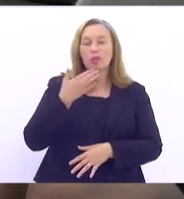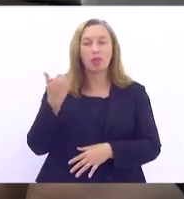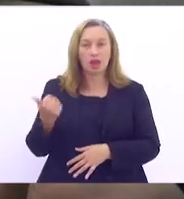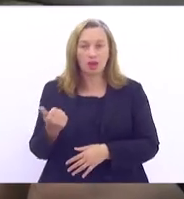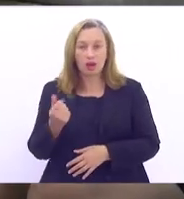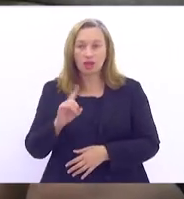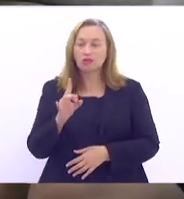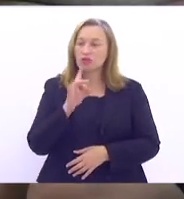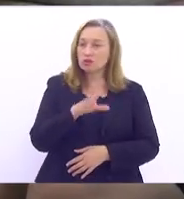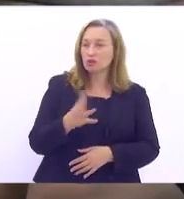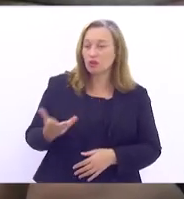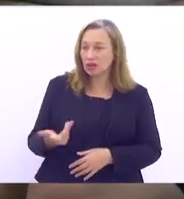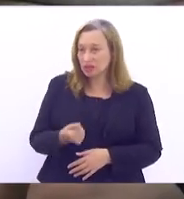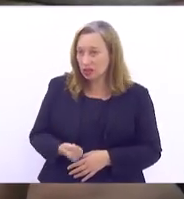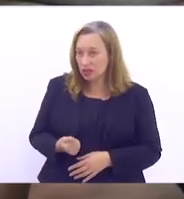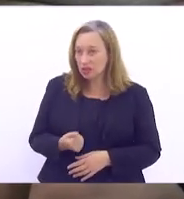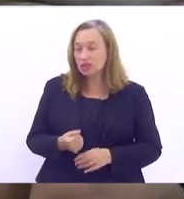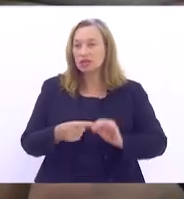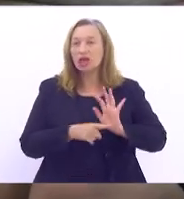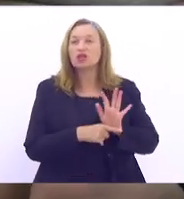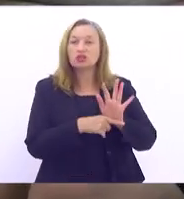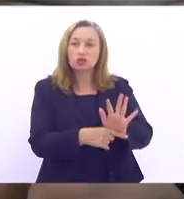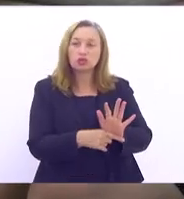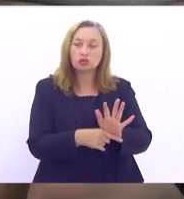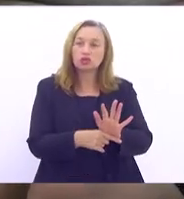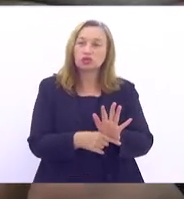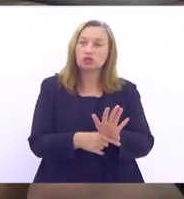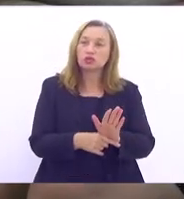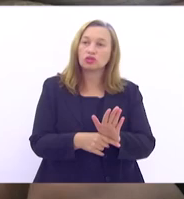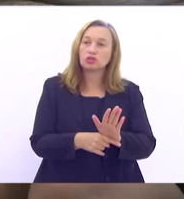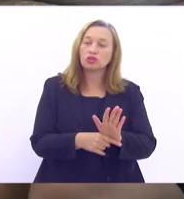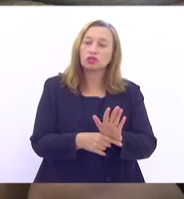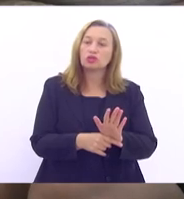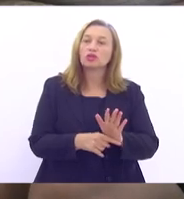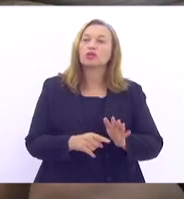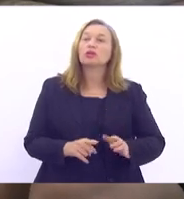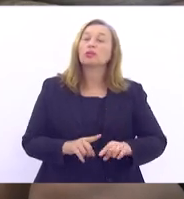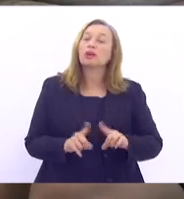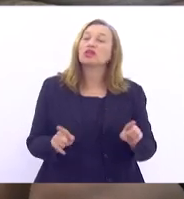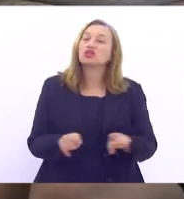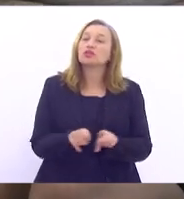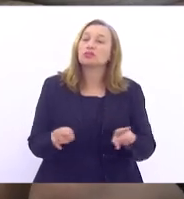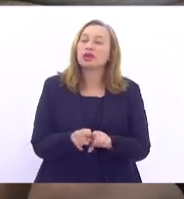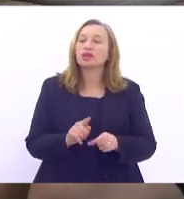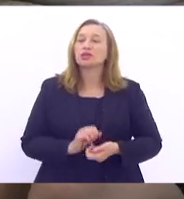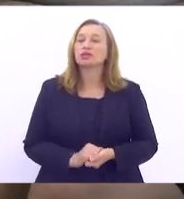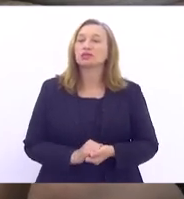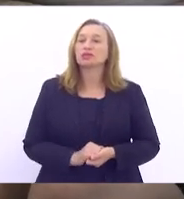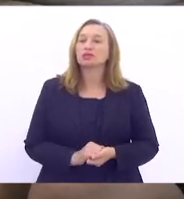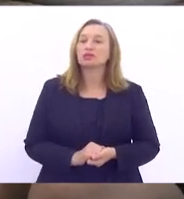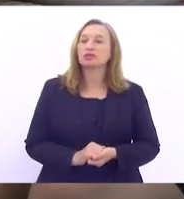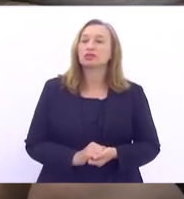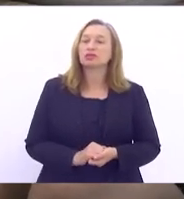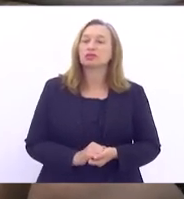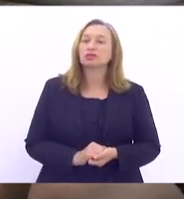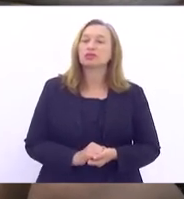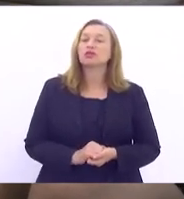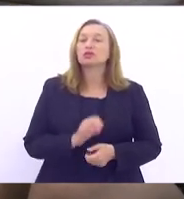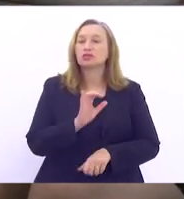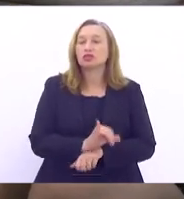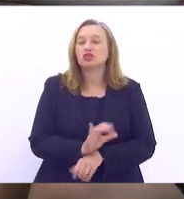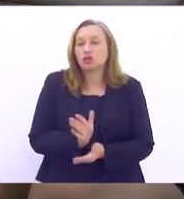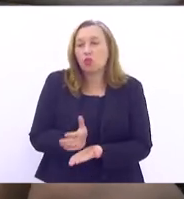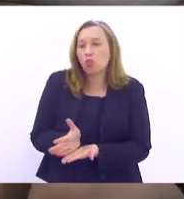só a efetividade de contribuição do contribuinte, mas também a efetividade maior do Estado